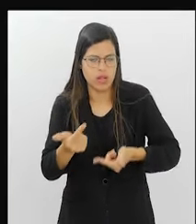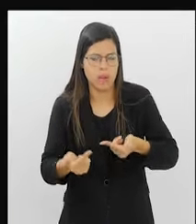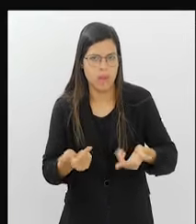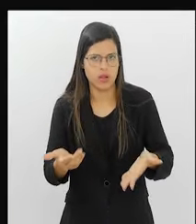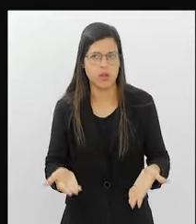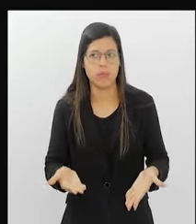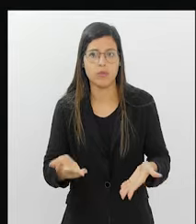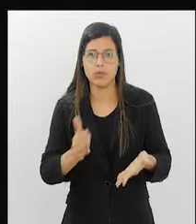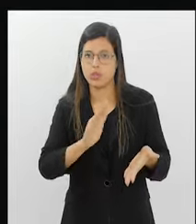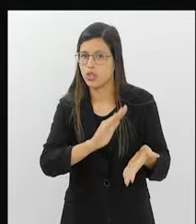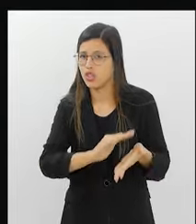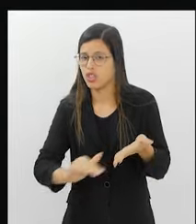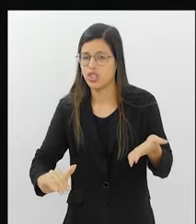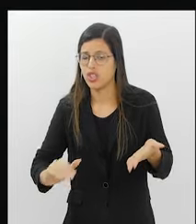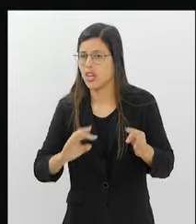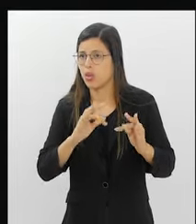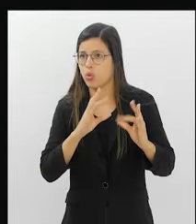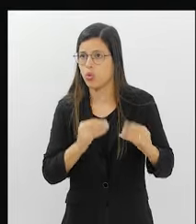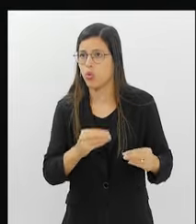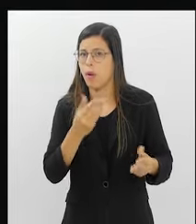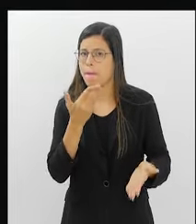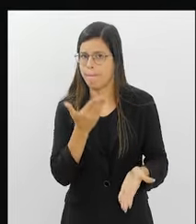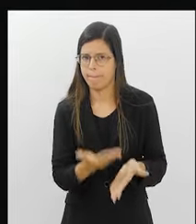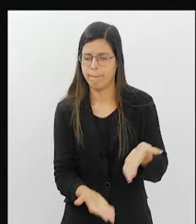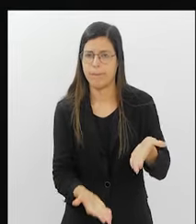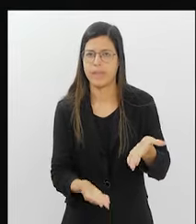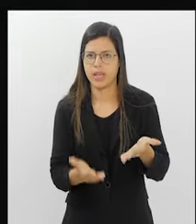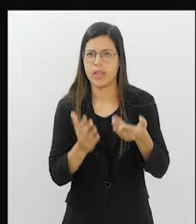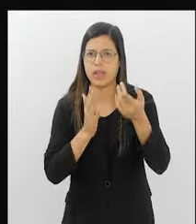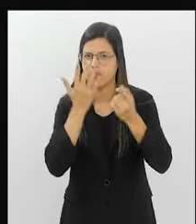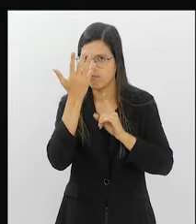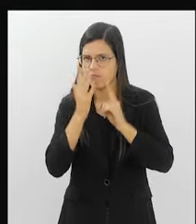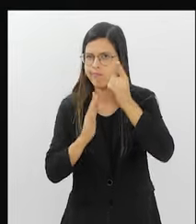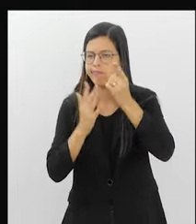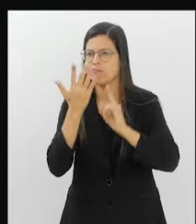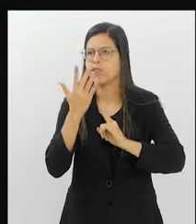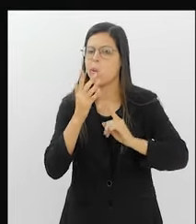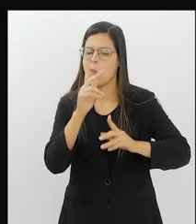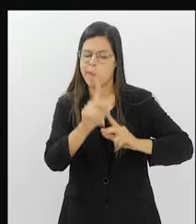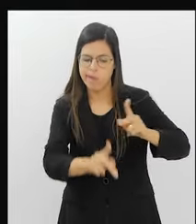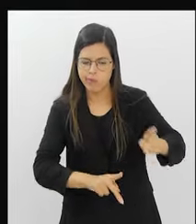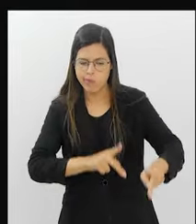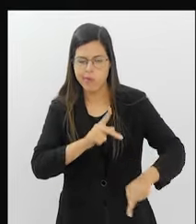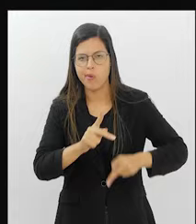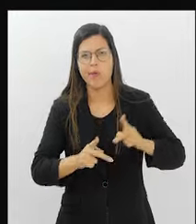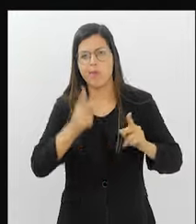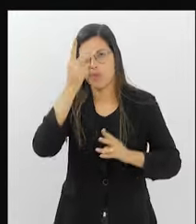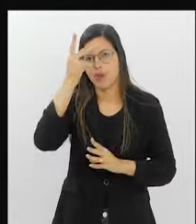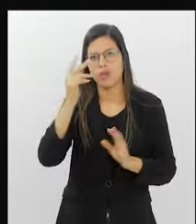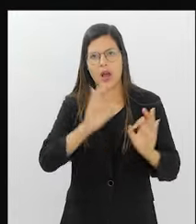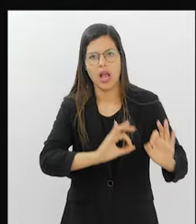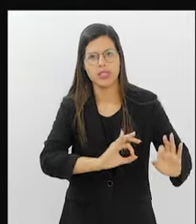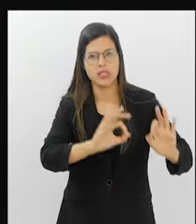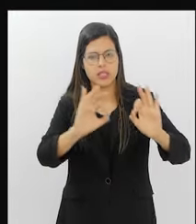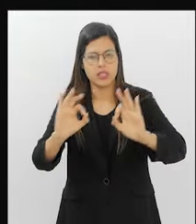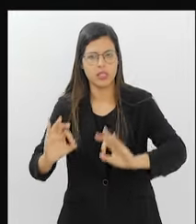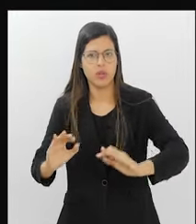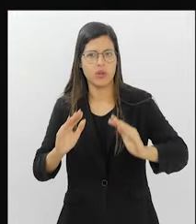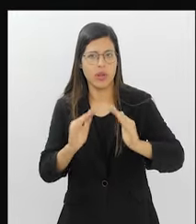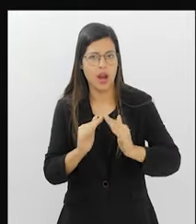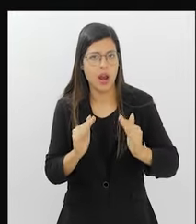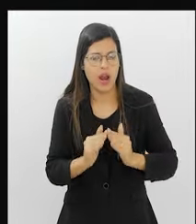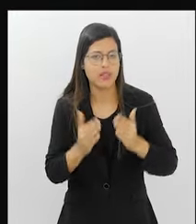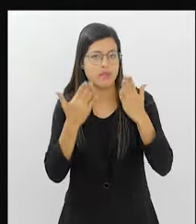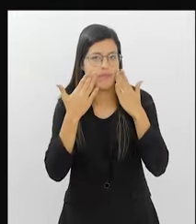trabalhamos com isso então tirar completamente é uma perda que o carnaval tem né o público tem quem tá assistindo em